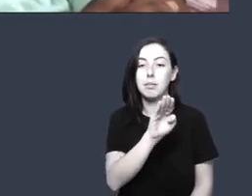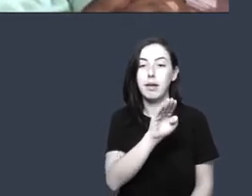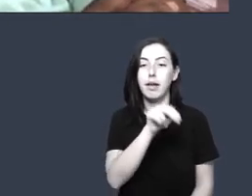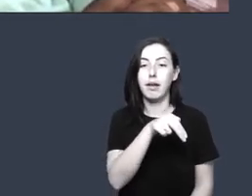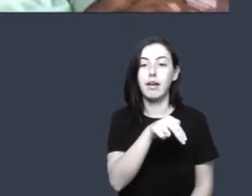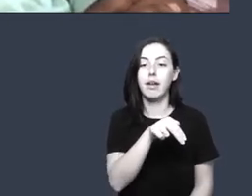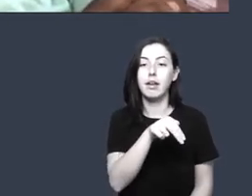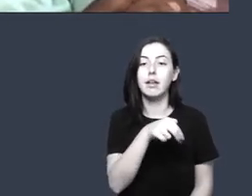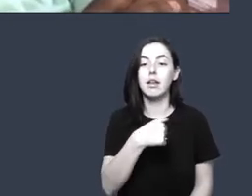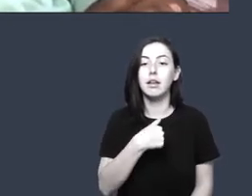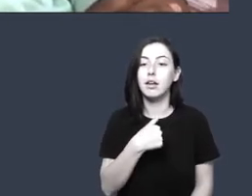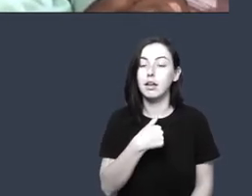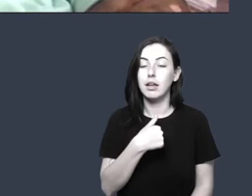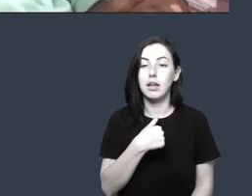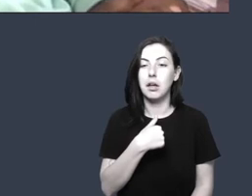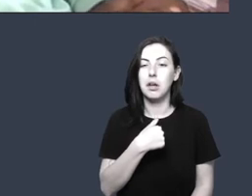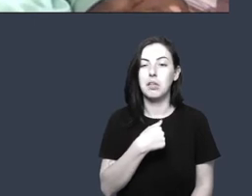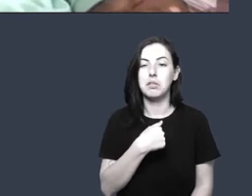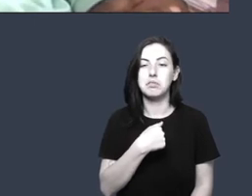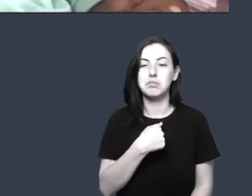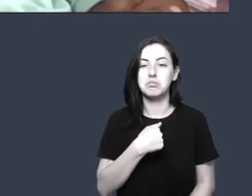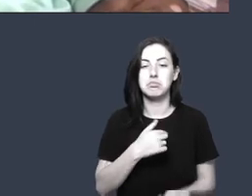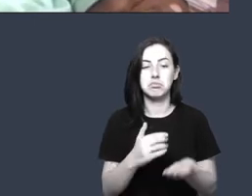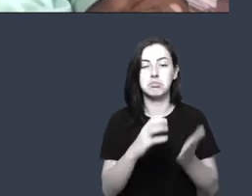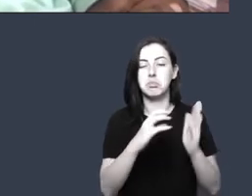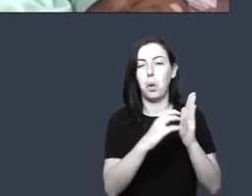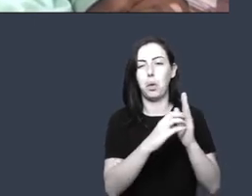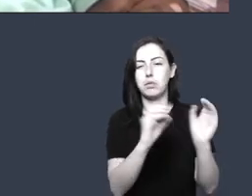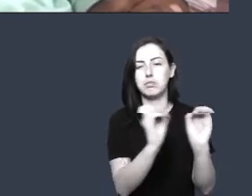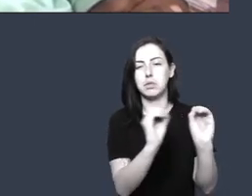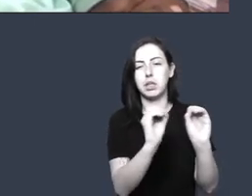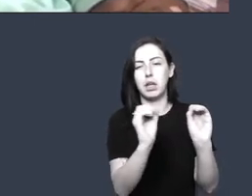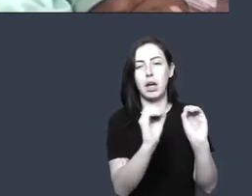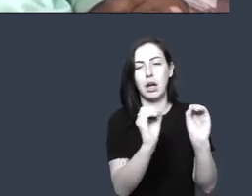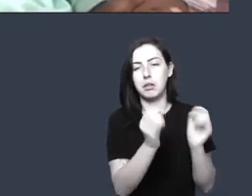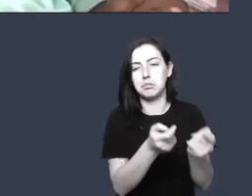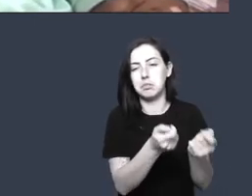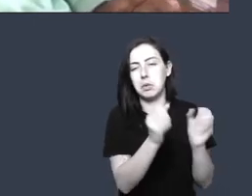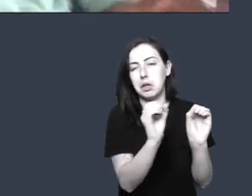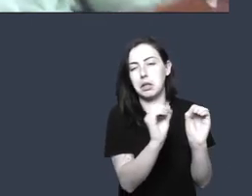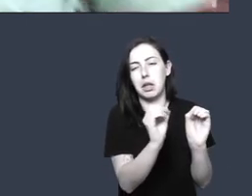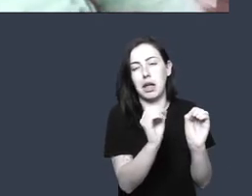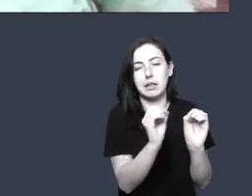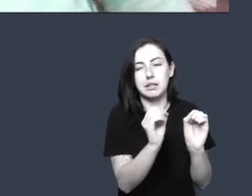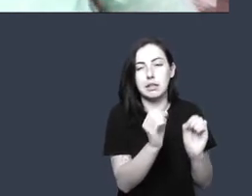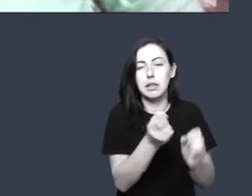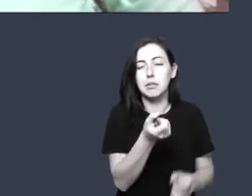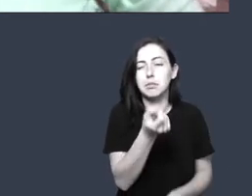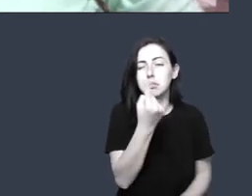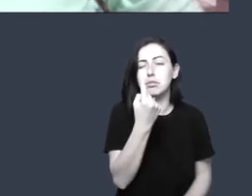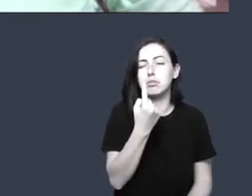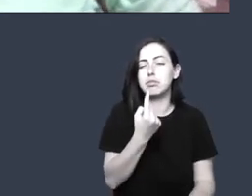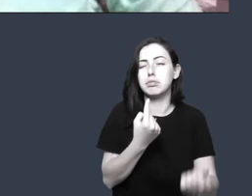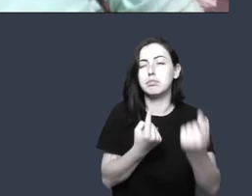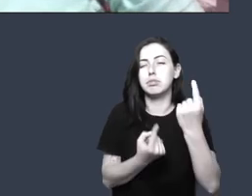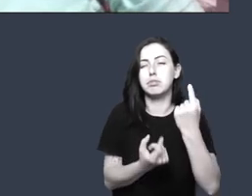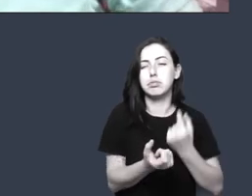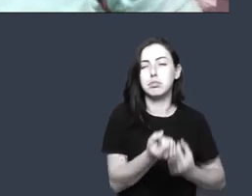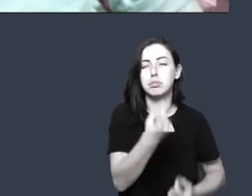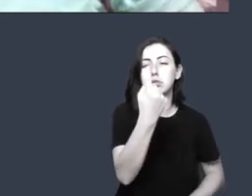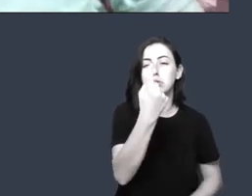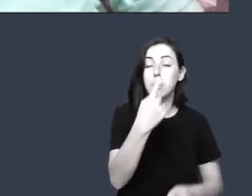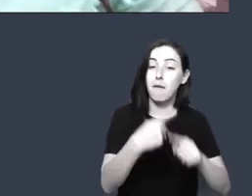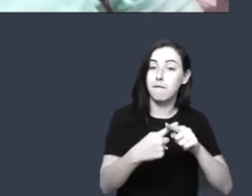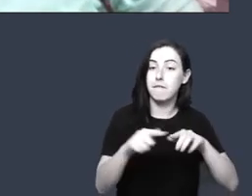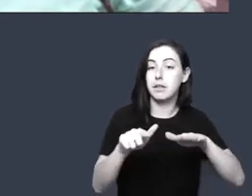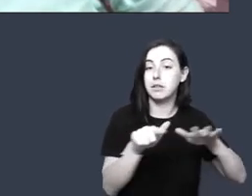praticamente não escrevo mais código, é raro, digamos, talvez uma vez por semana, eu faço muita revisão de código, faço